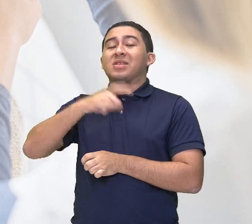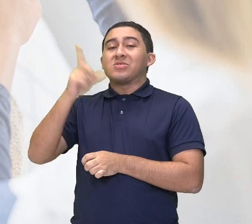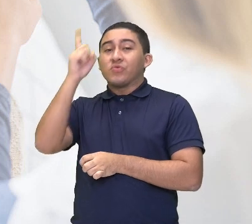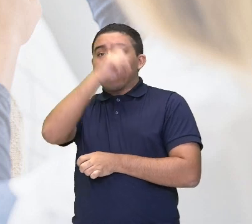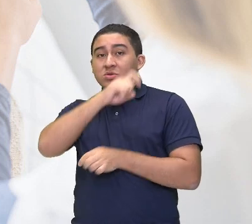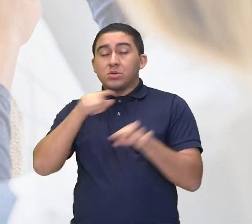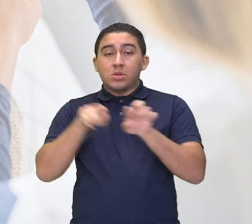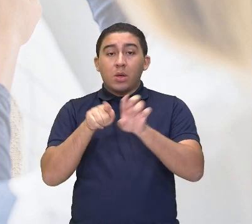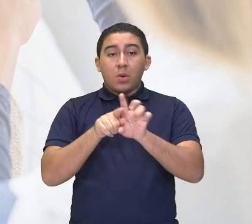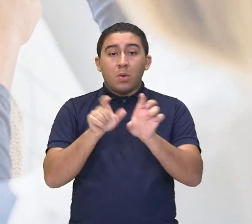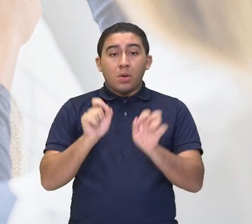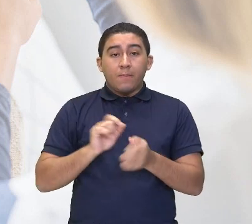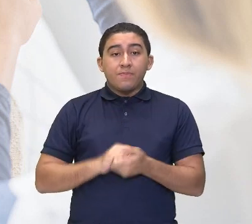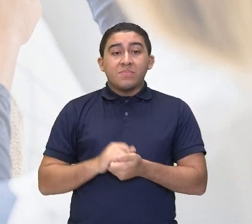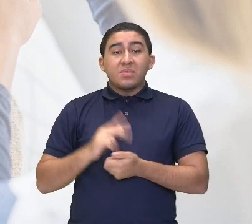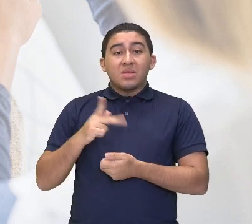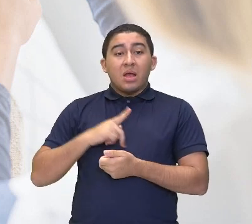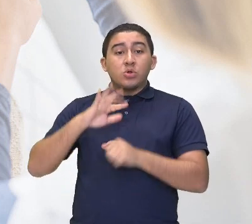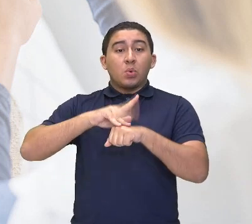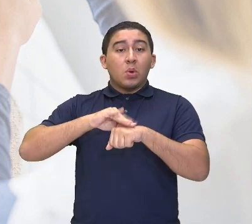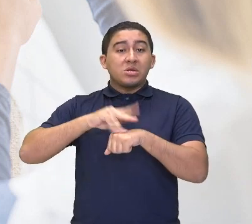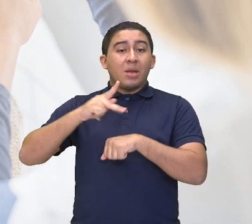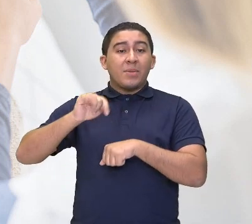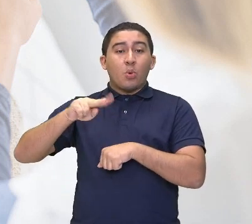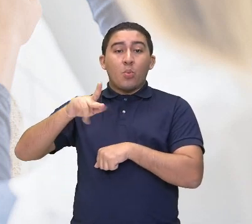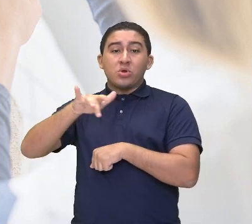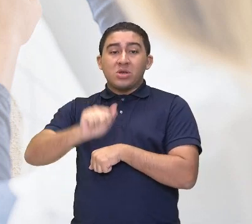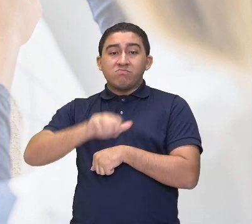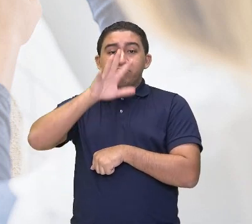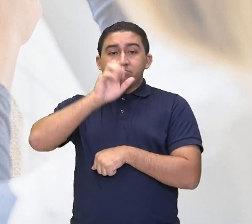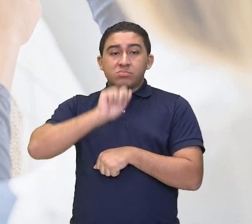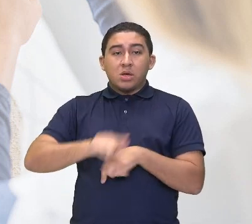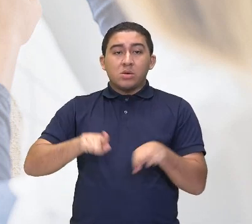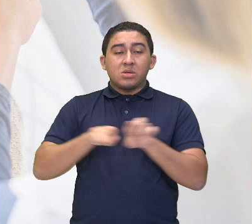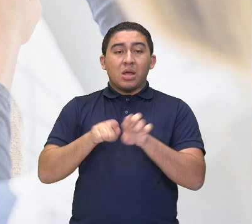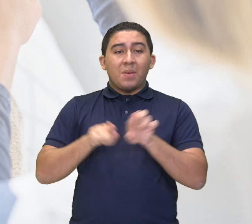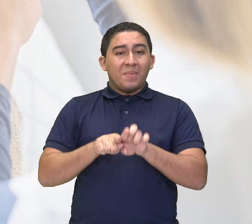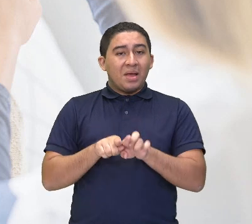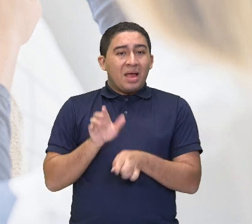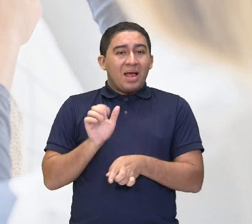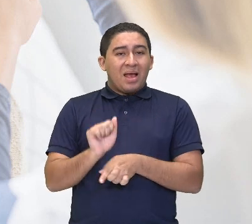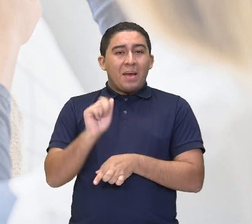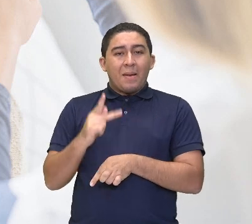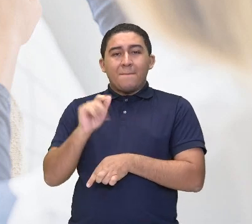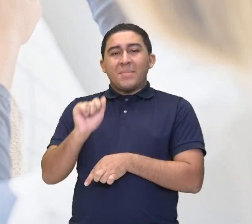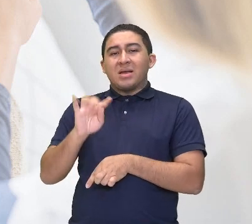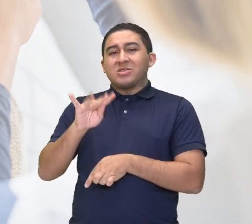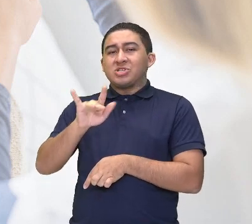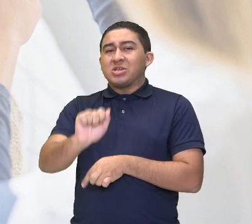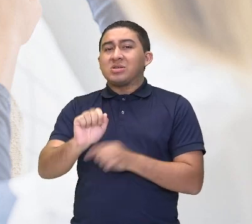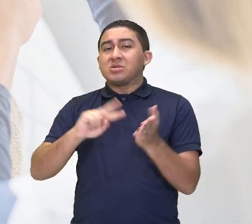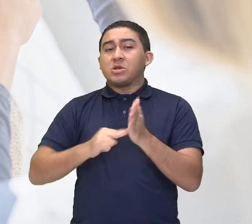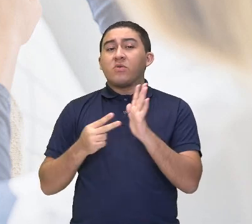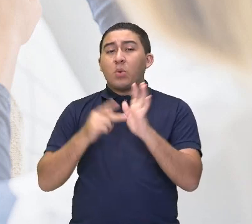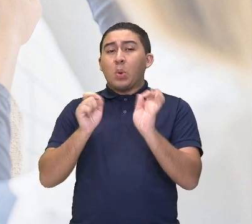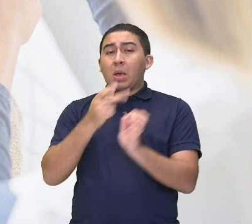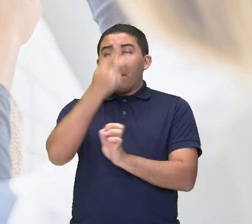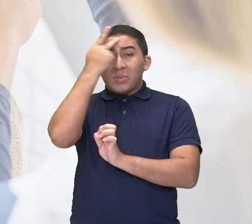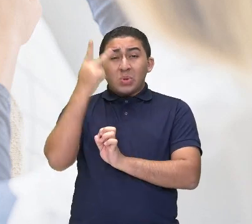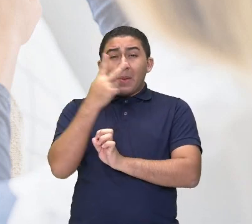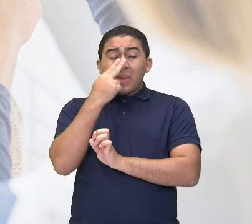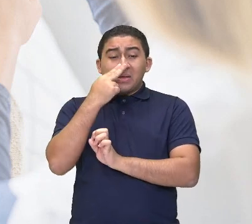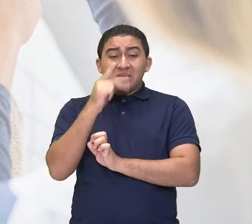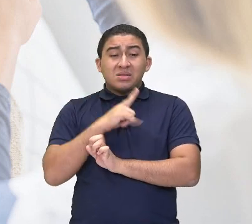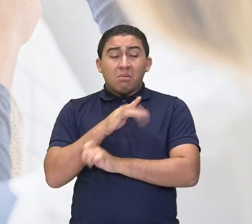pneumonia aspirativa e também apatia extrema, como a gente visualiza. A pessoa fica cada vez mais desconectada